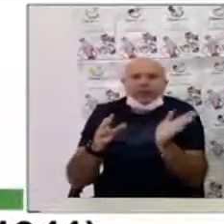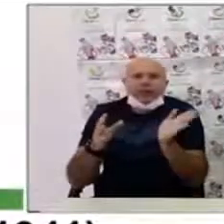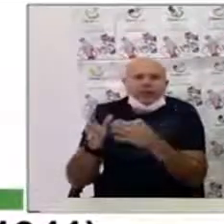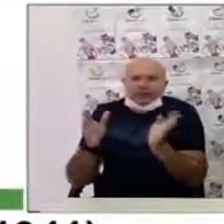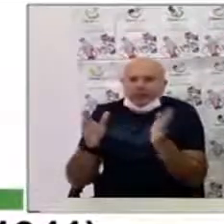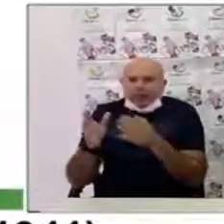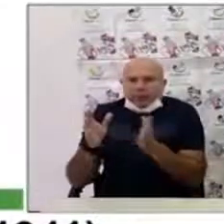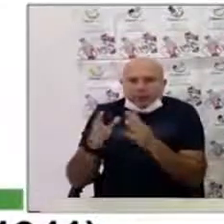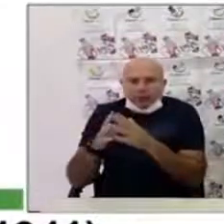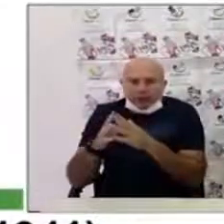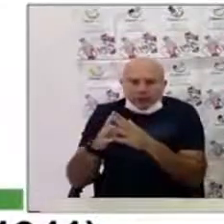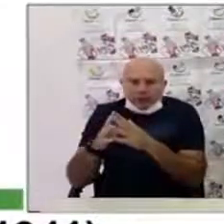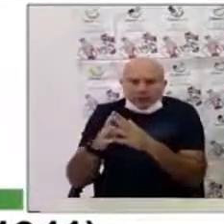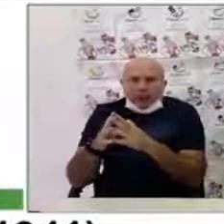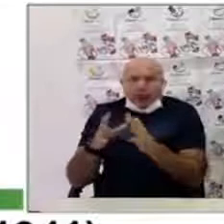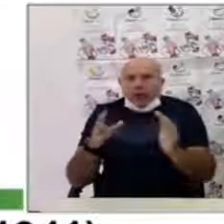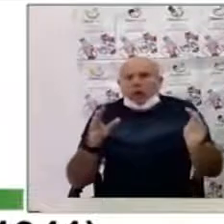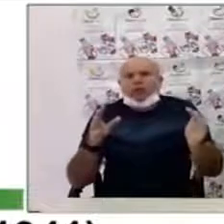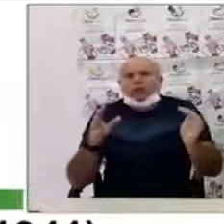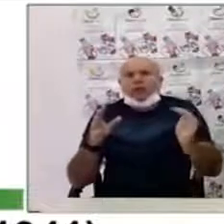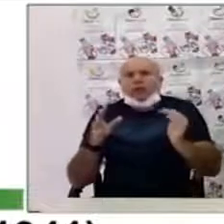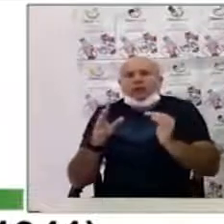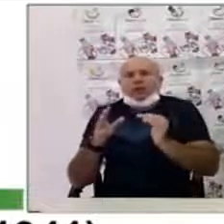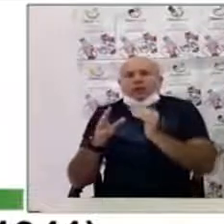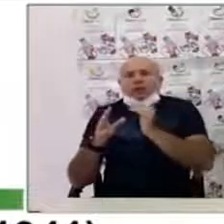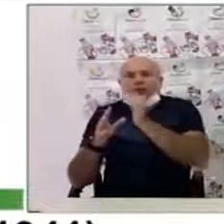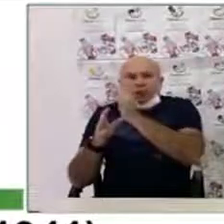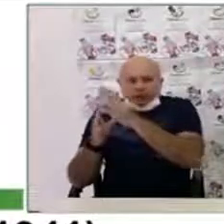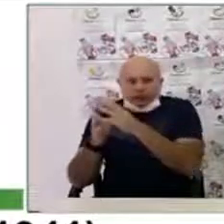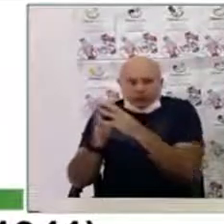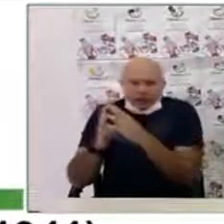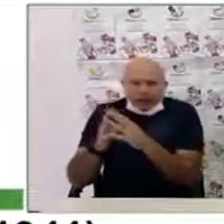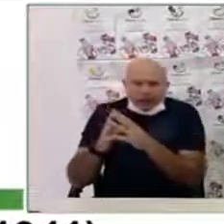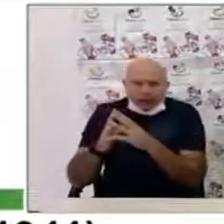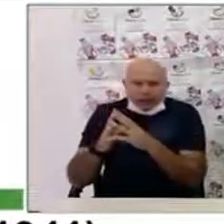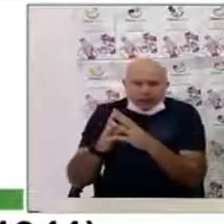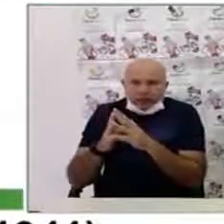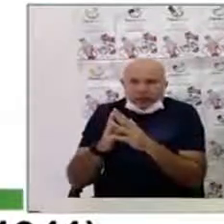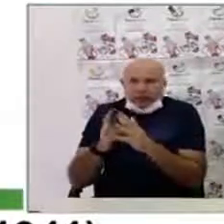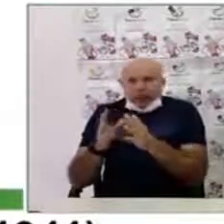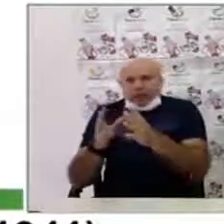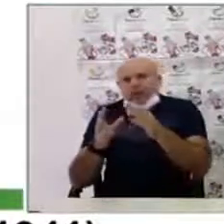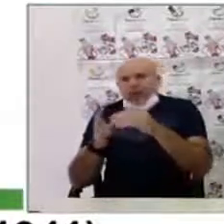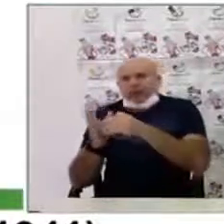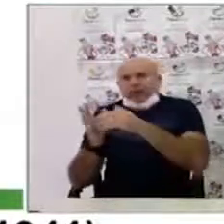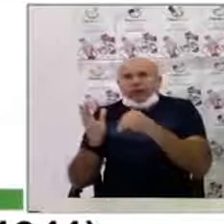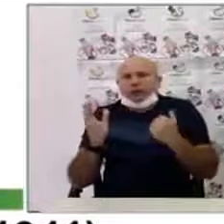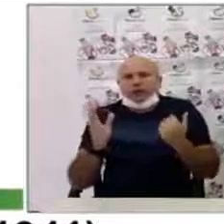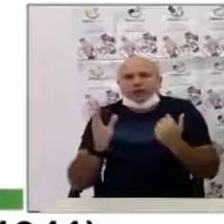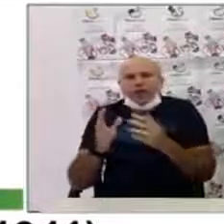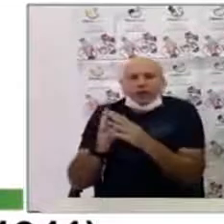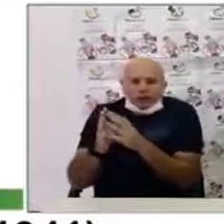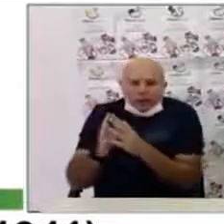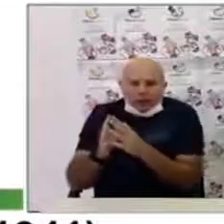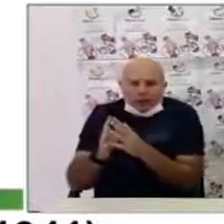maioria está passando perpendicular, né? Algumas sofriam algum desvio. Você está vendo aí os desvios. Umas batiam e